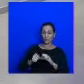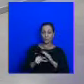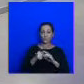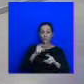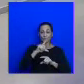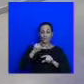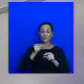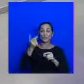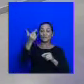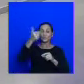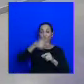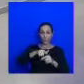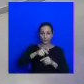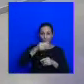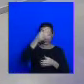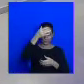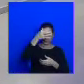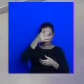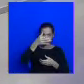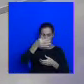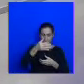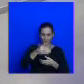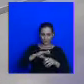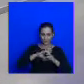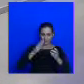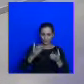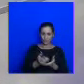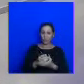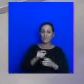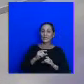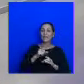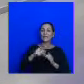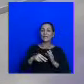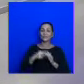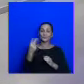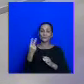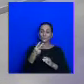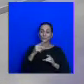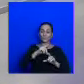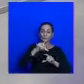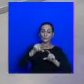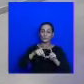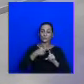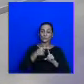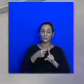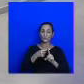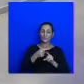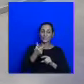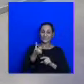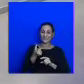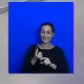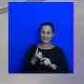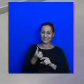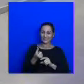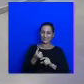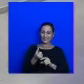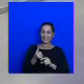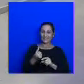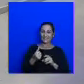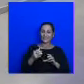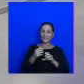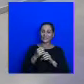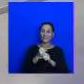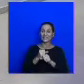sorteio. Depois as bolas retornarão para o Globo. E aí teremos no segundo sorteio mais 6 dezenas. Por isso,